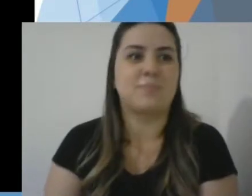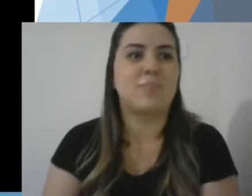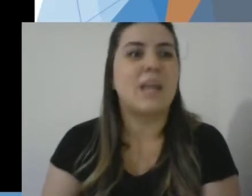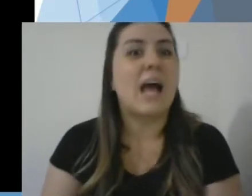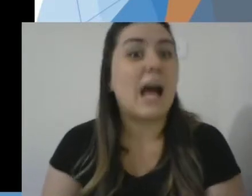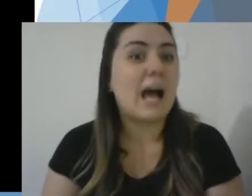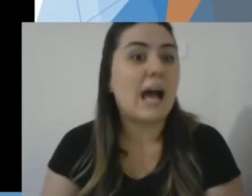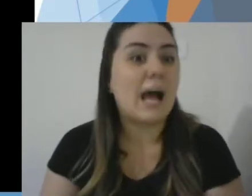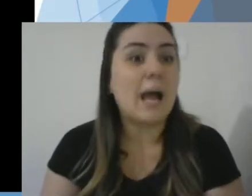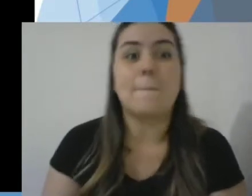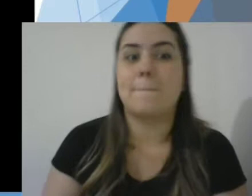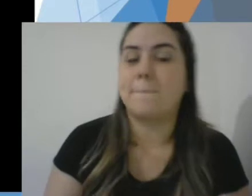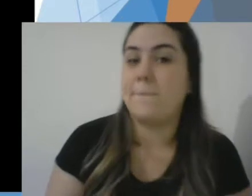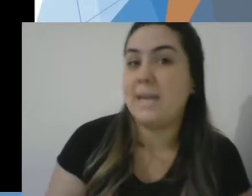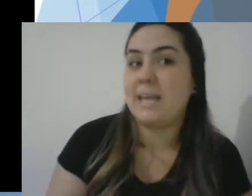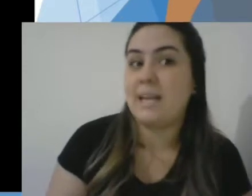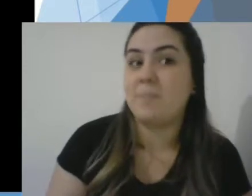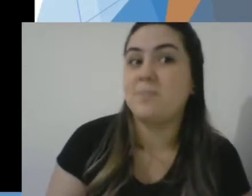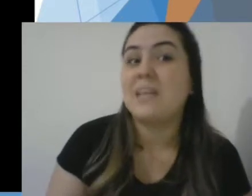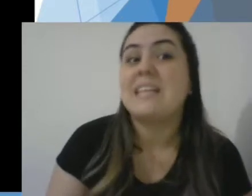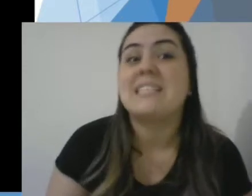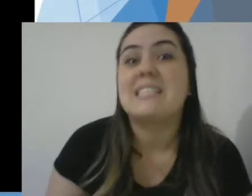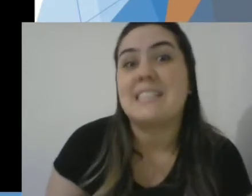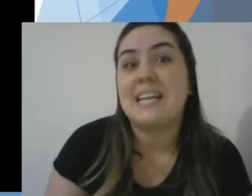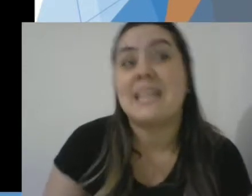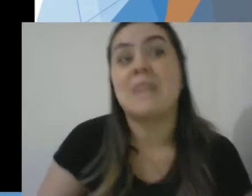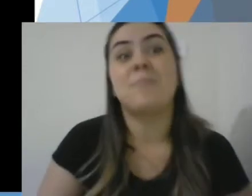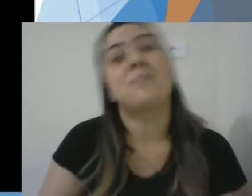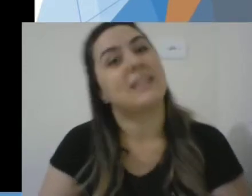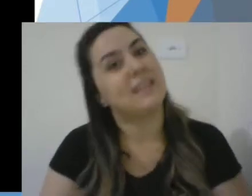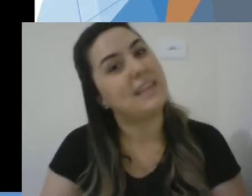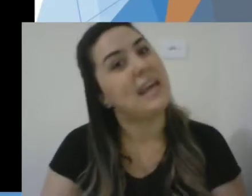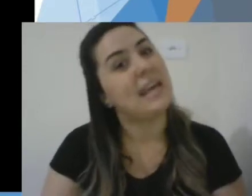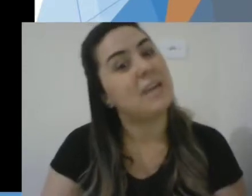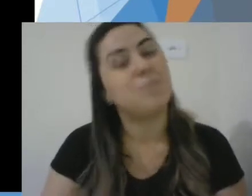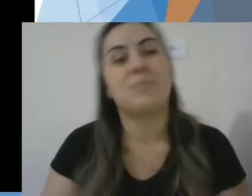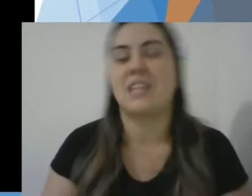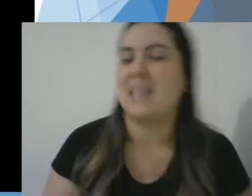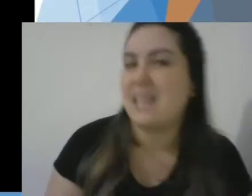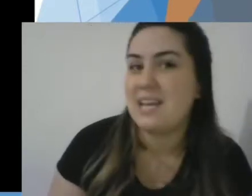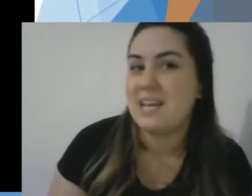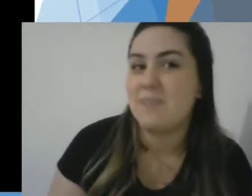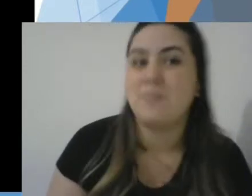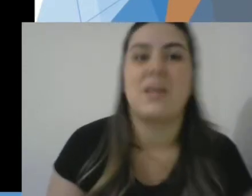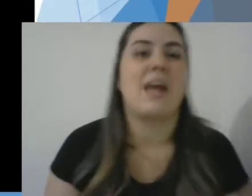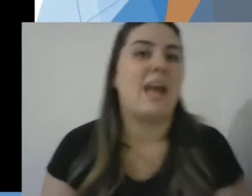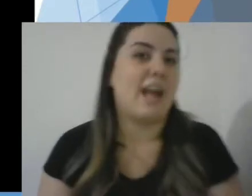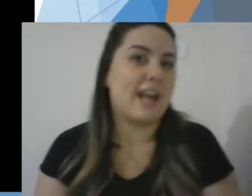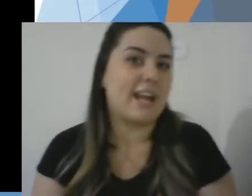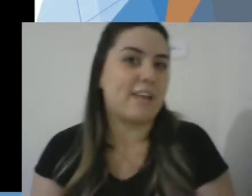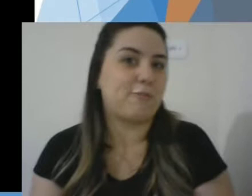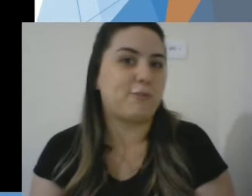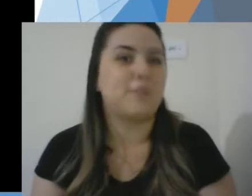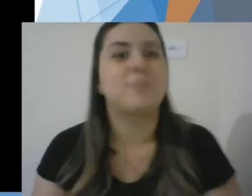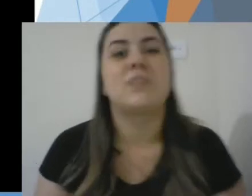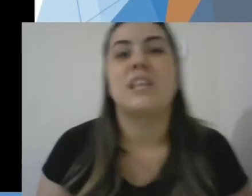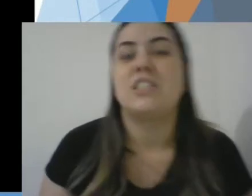lá? A, B, C, D, E,